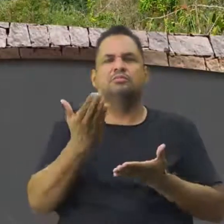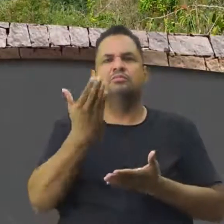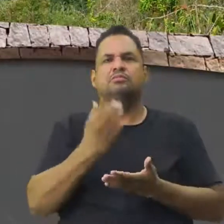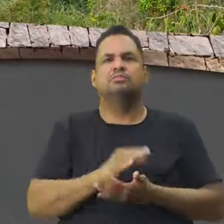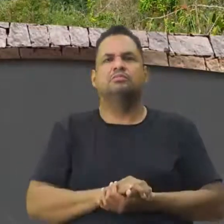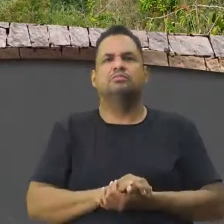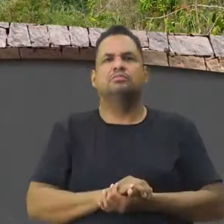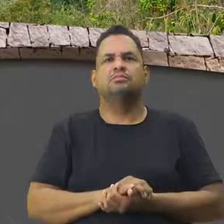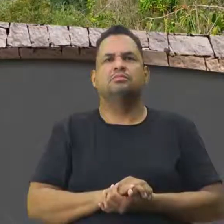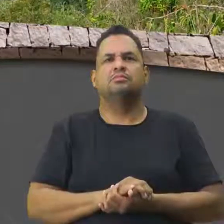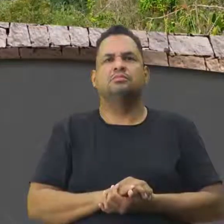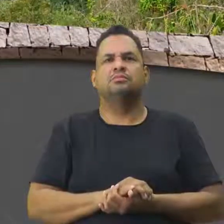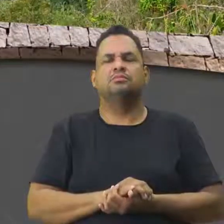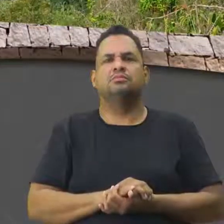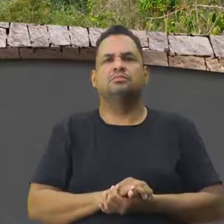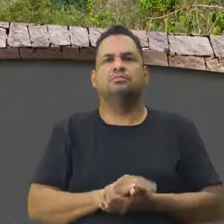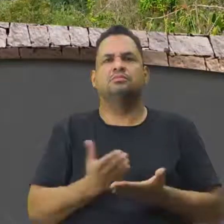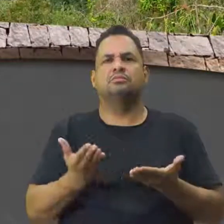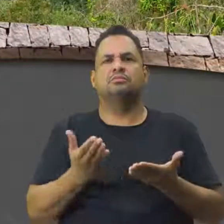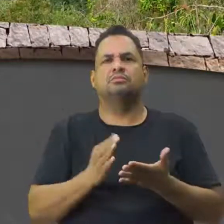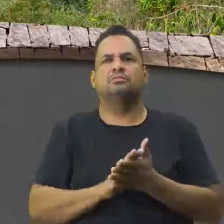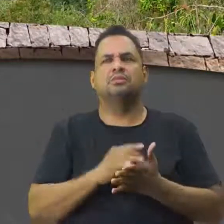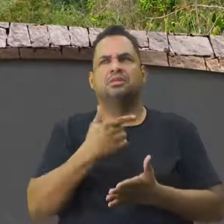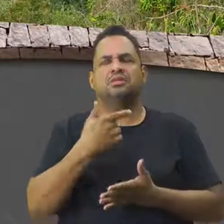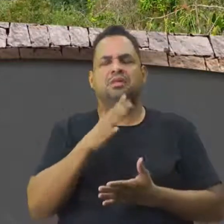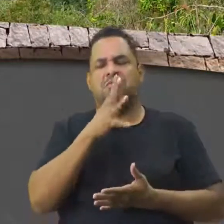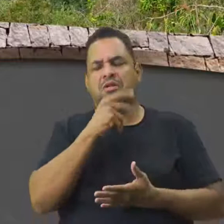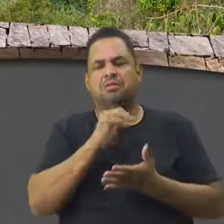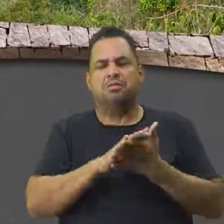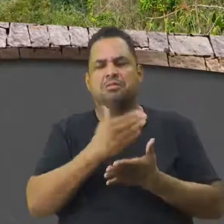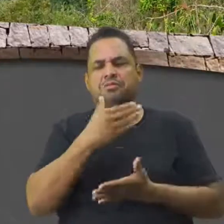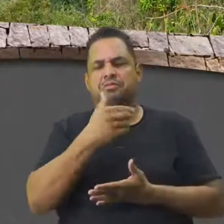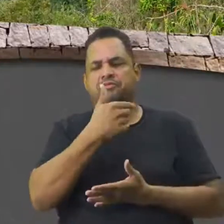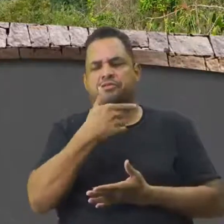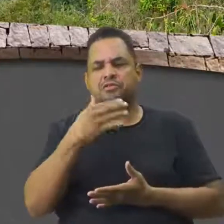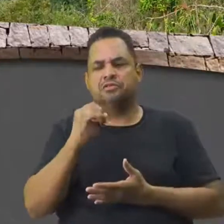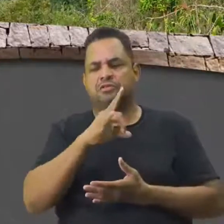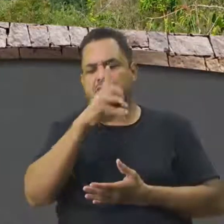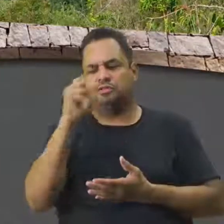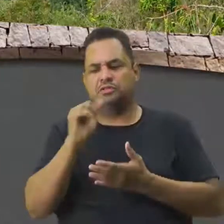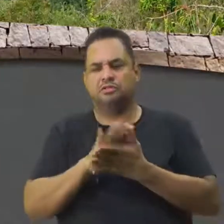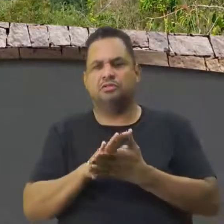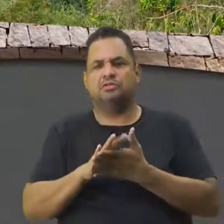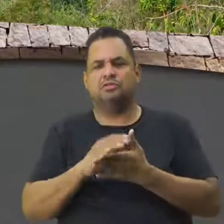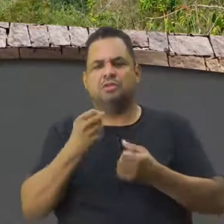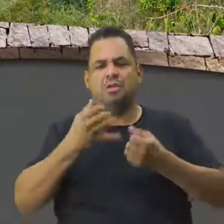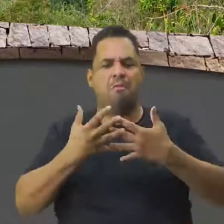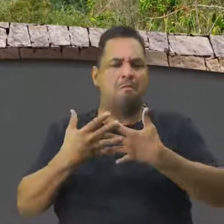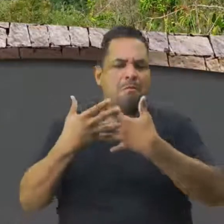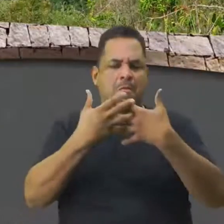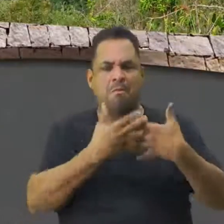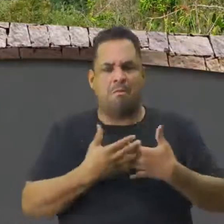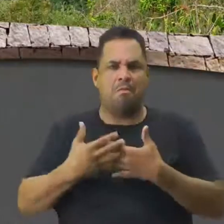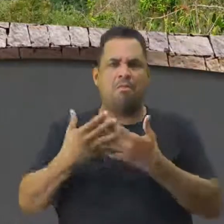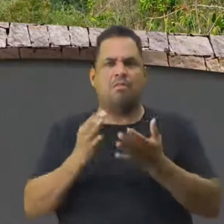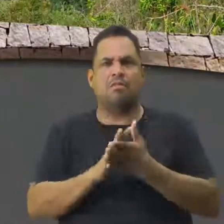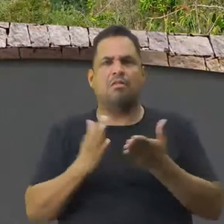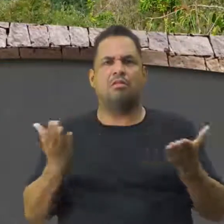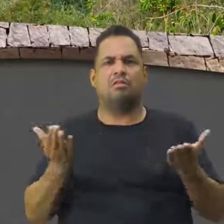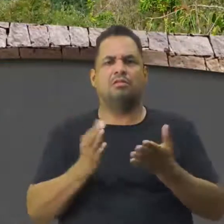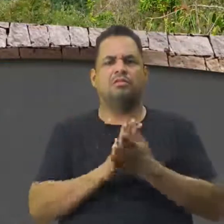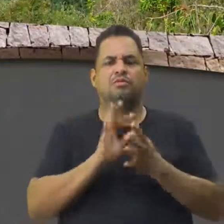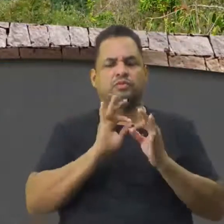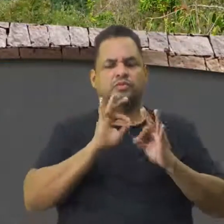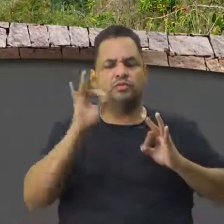de 20 dias de viagem. Portanto, olha a dificuldade. Isso é que nós chamamos de distância